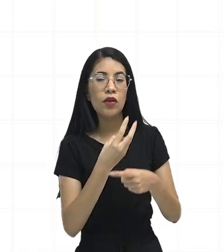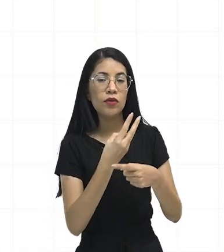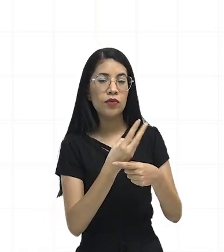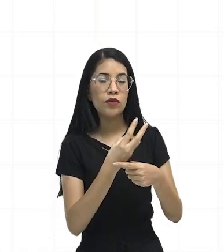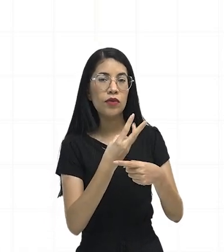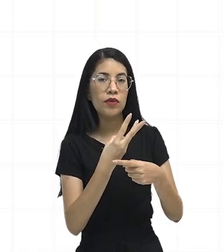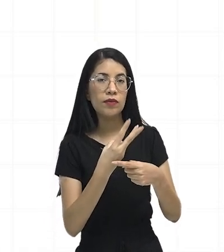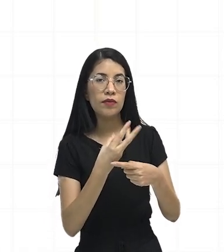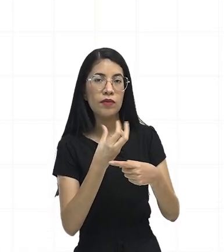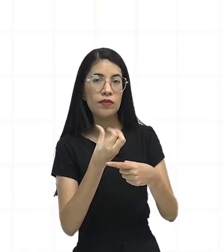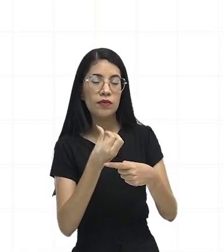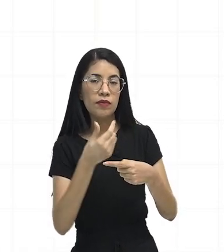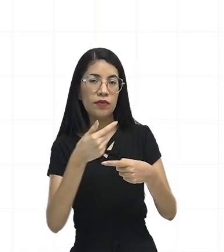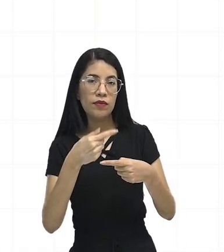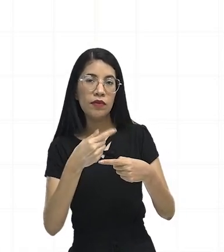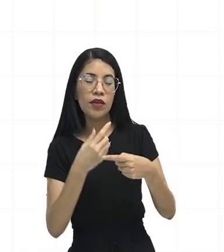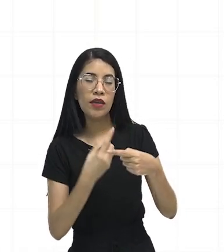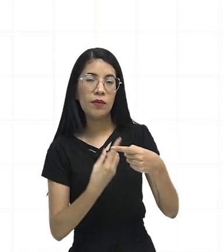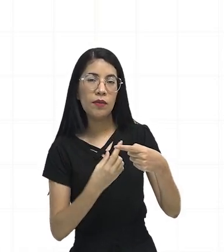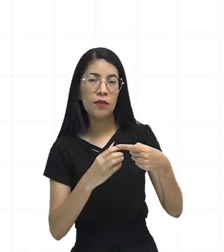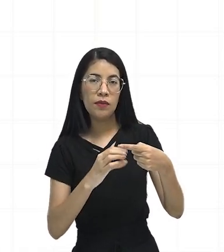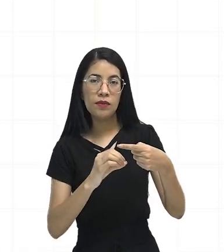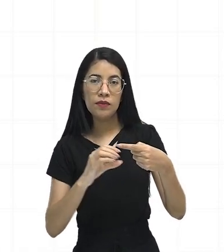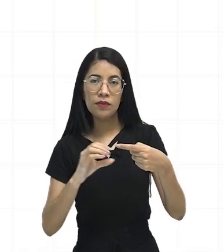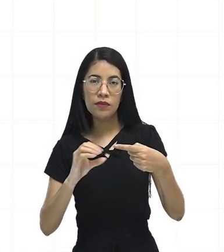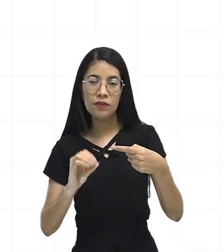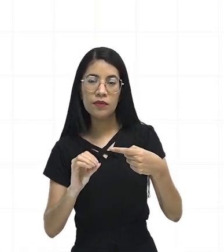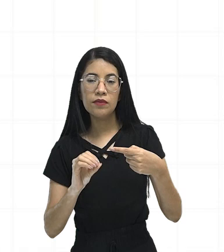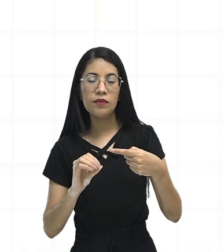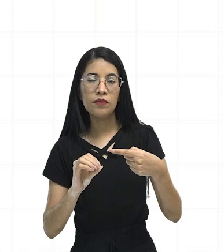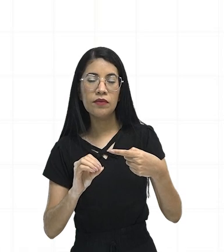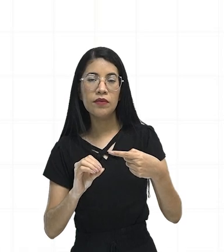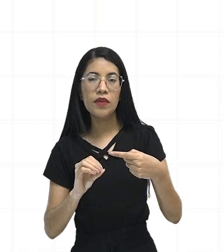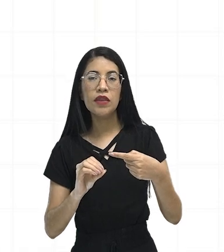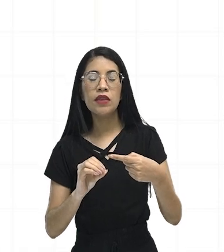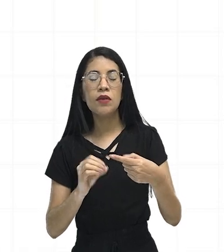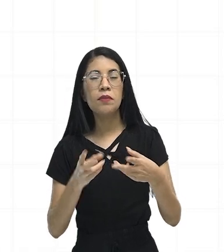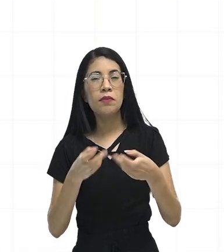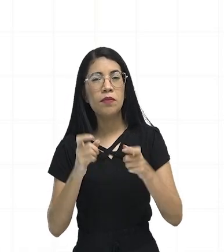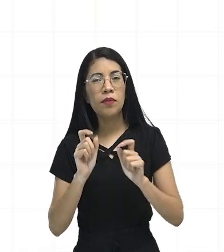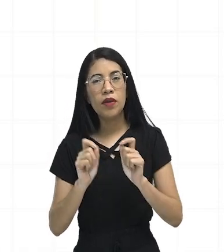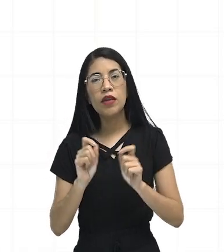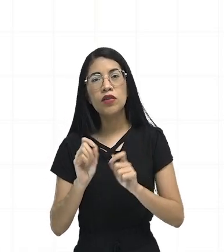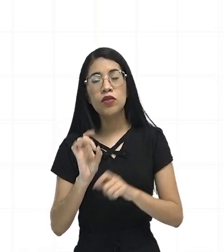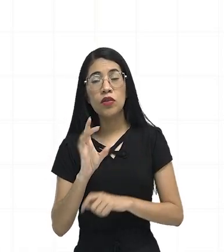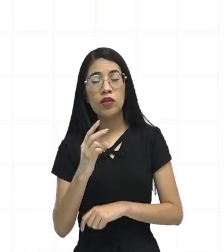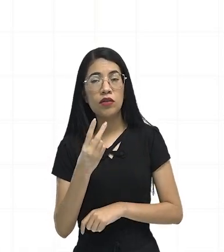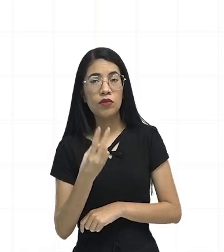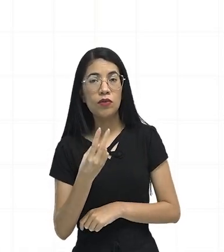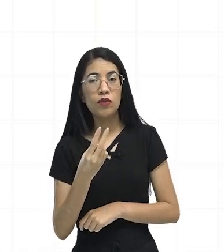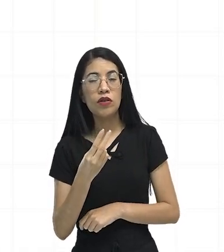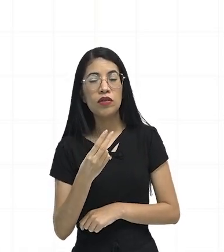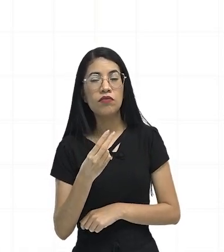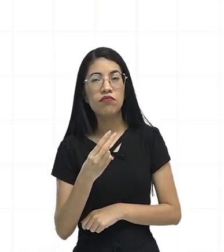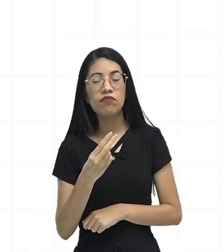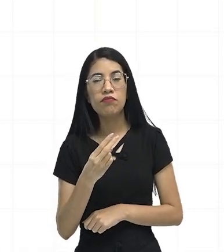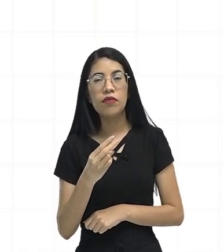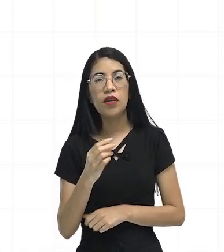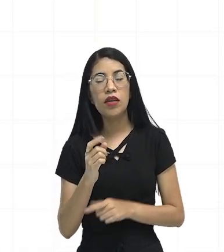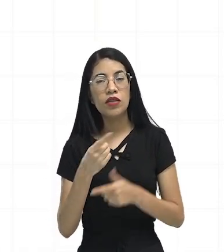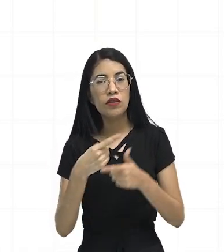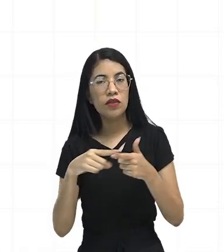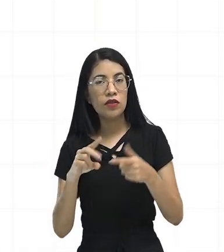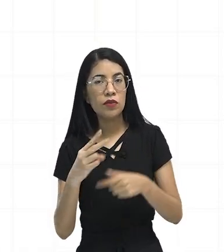2.367 dividido para 100. Veja, eu tenho apenas 2 casas decimais, a divisão por 100. Então